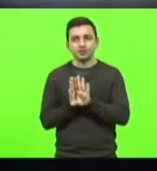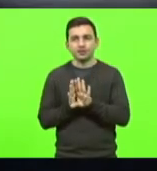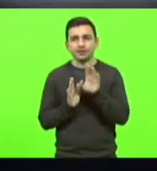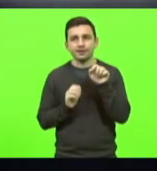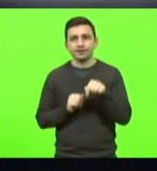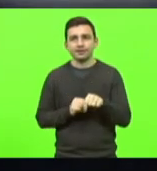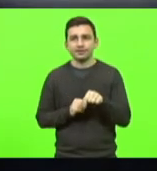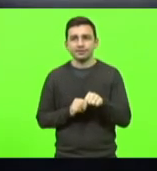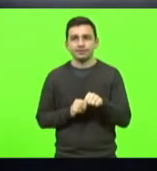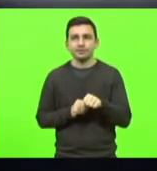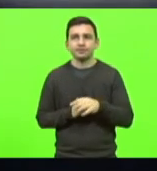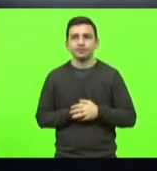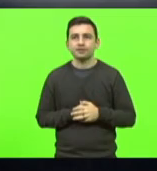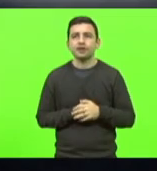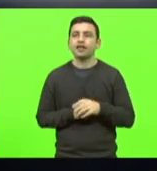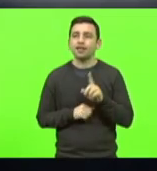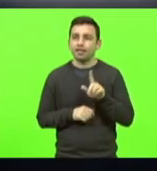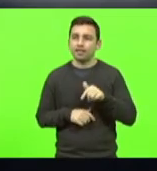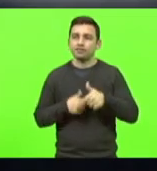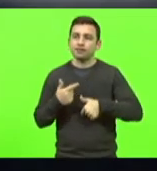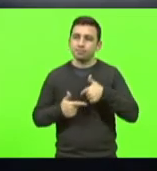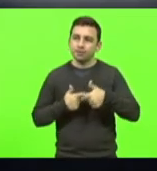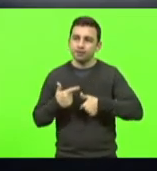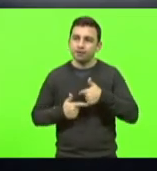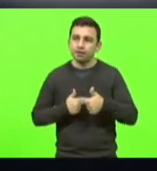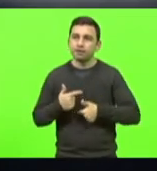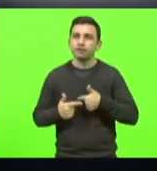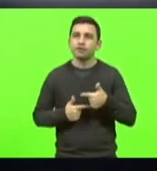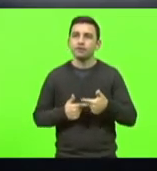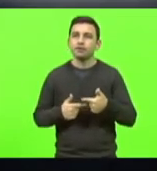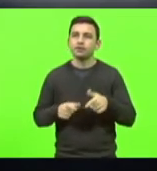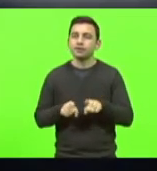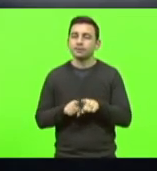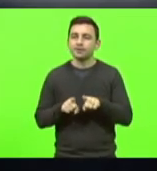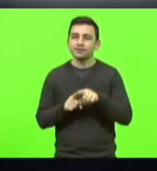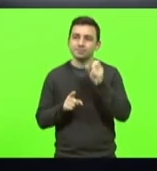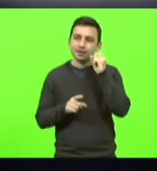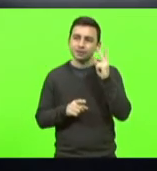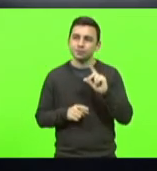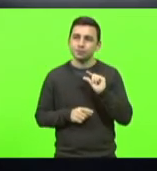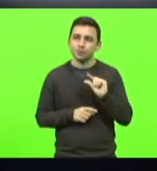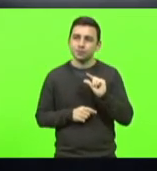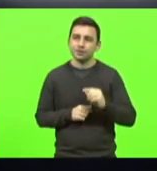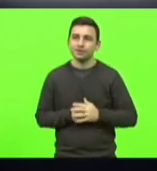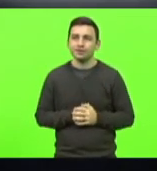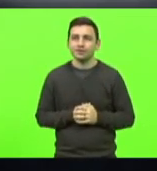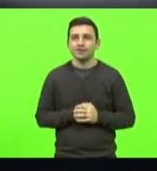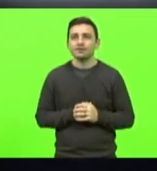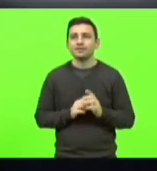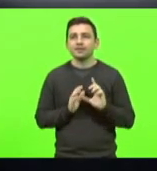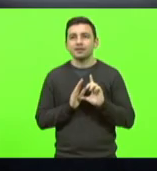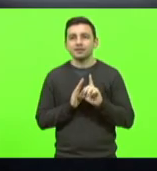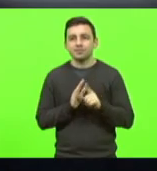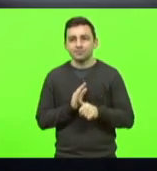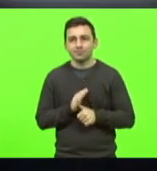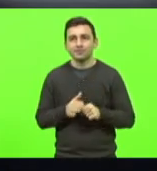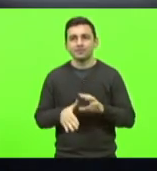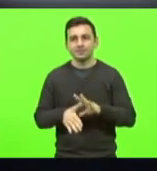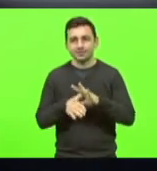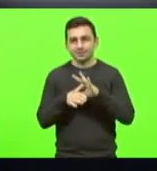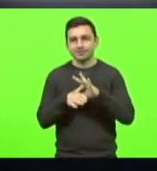e foi eu muito trabalho e um pouco de esperteza também aqui para falar depois o nosso Líder obrigado